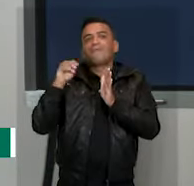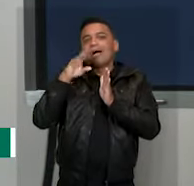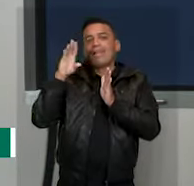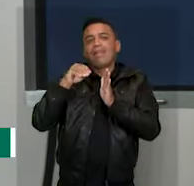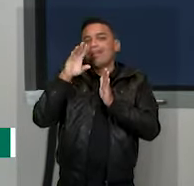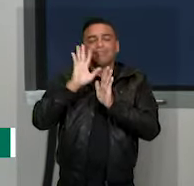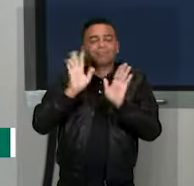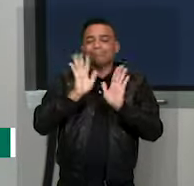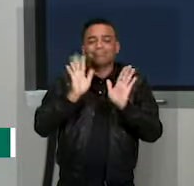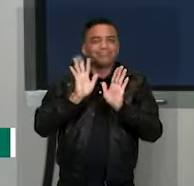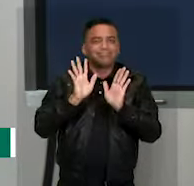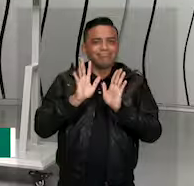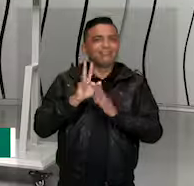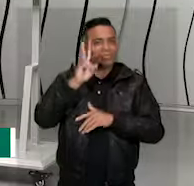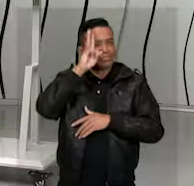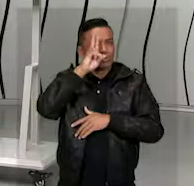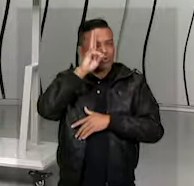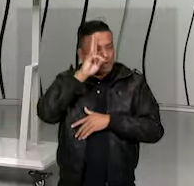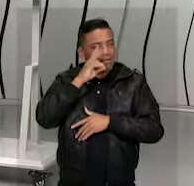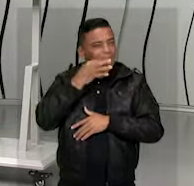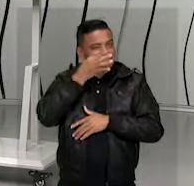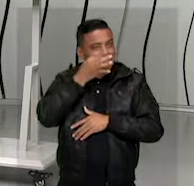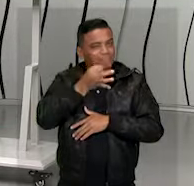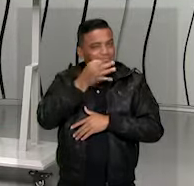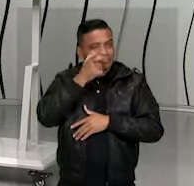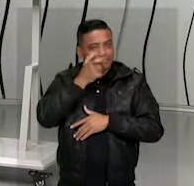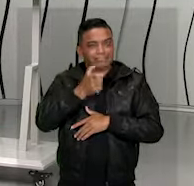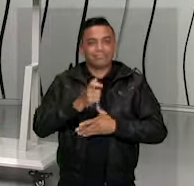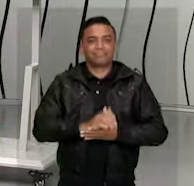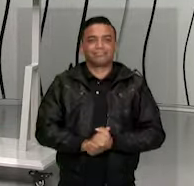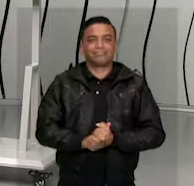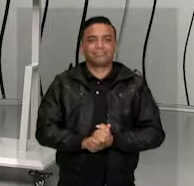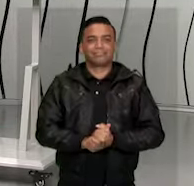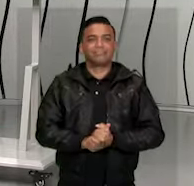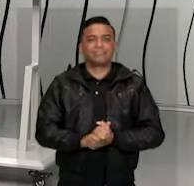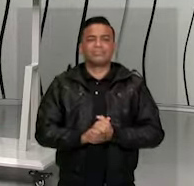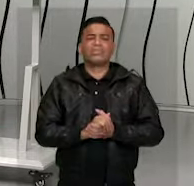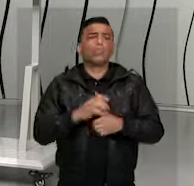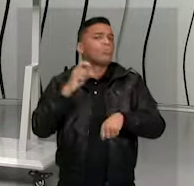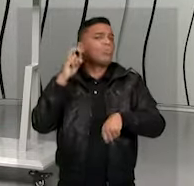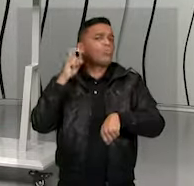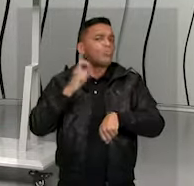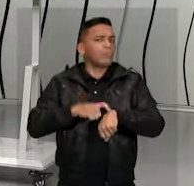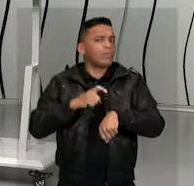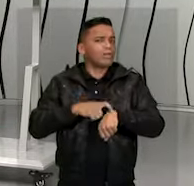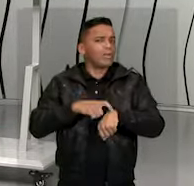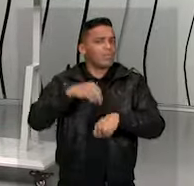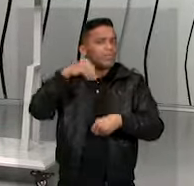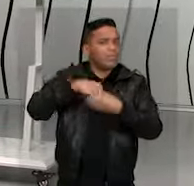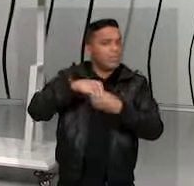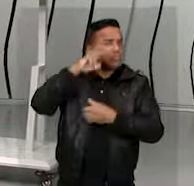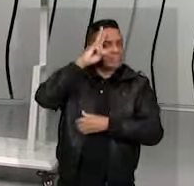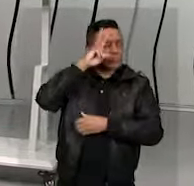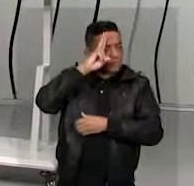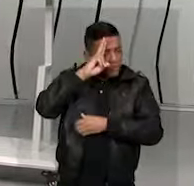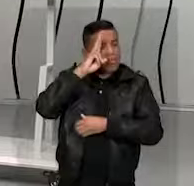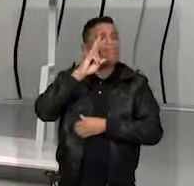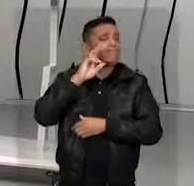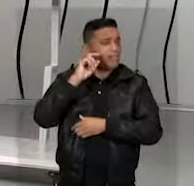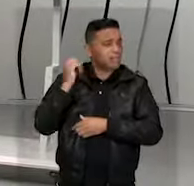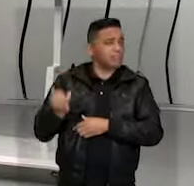Olha que conto interessante. Bom, a demarcação do tempo é fundamental, mas a demarcação